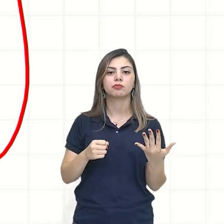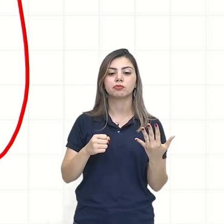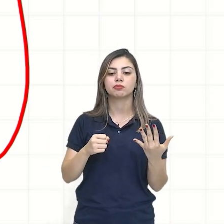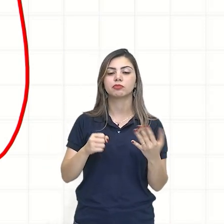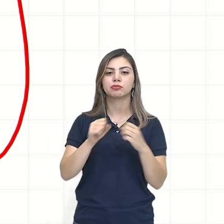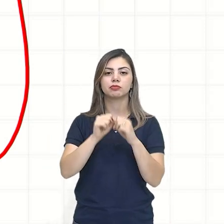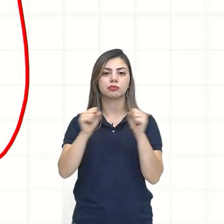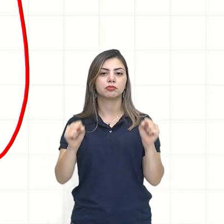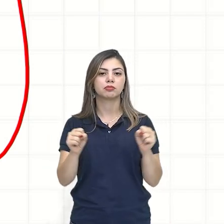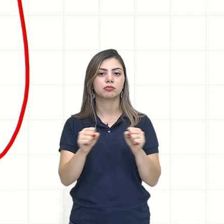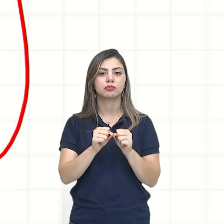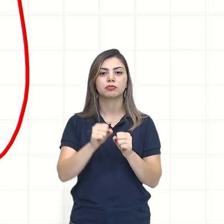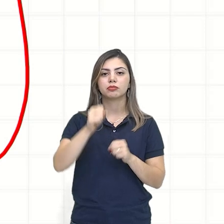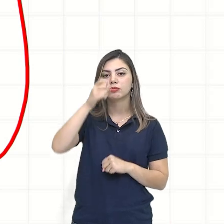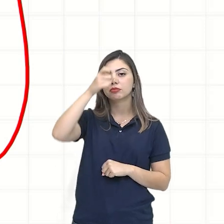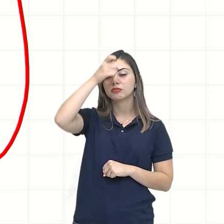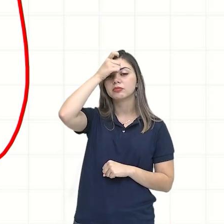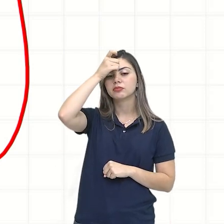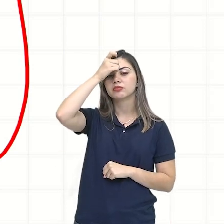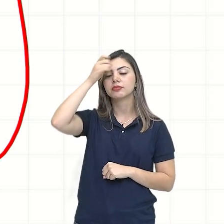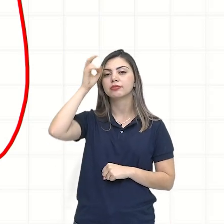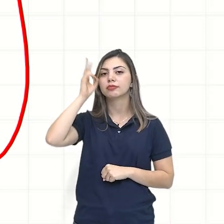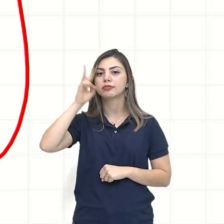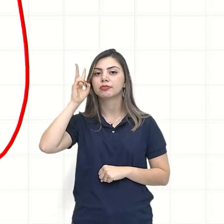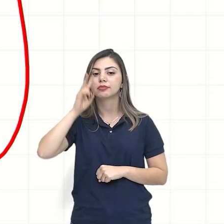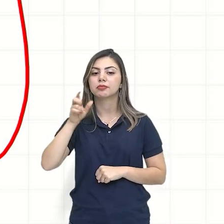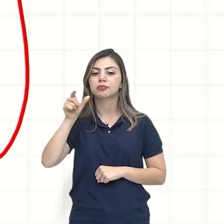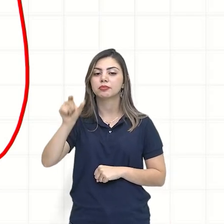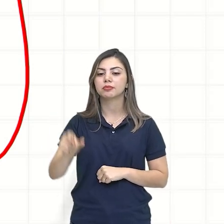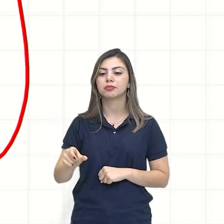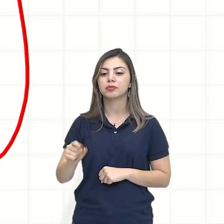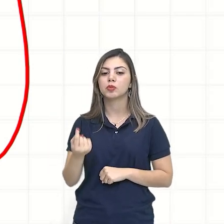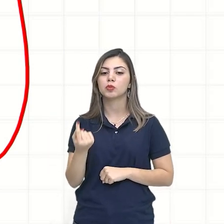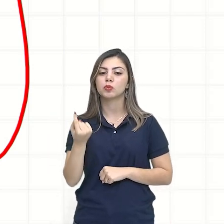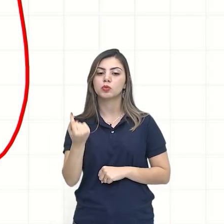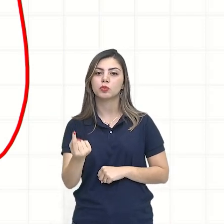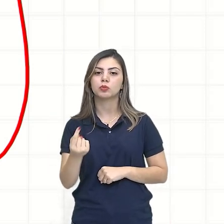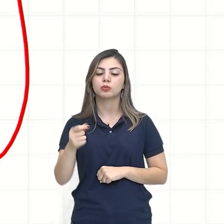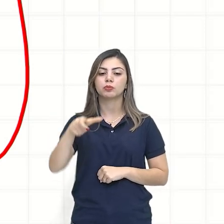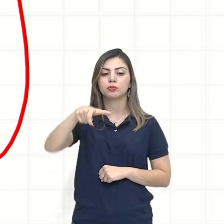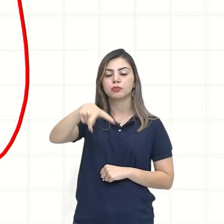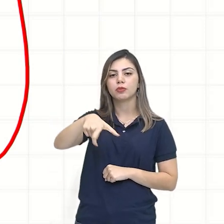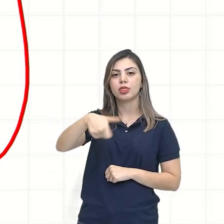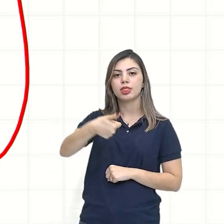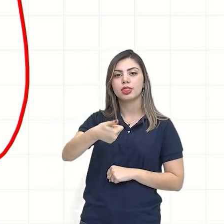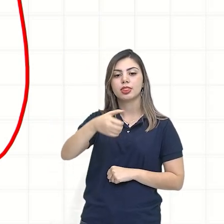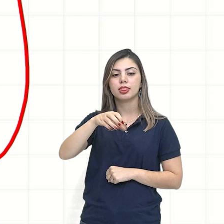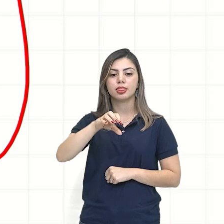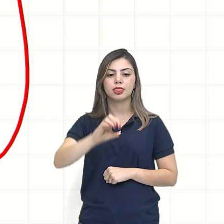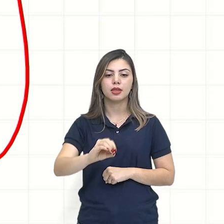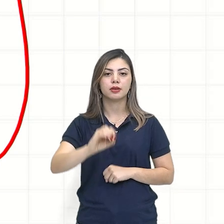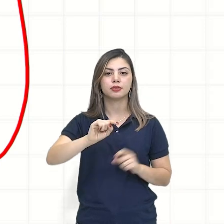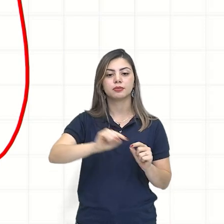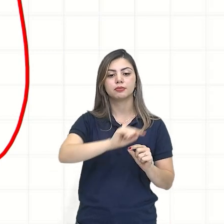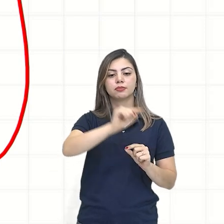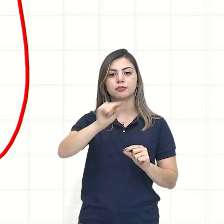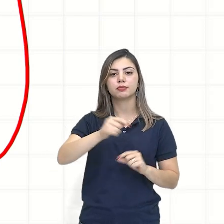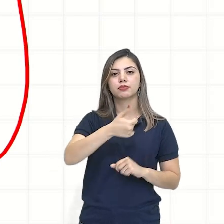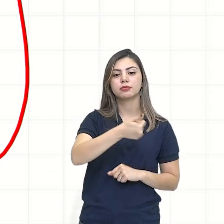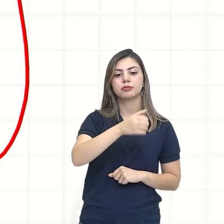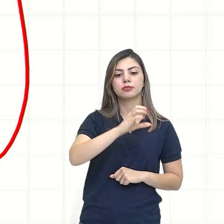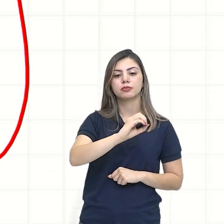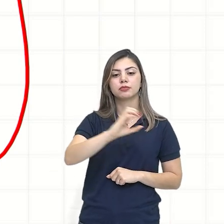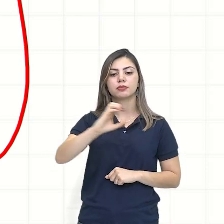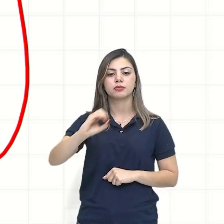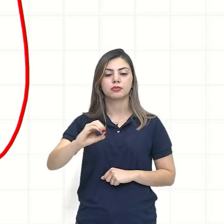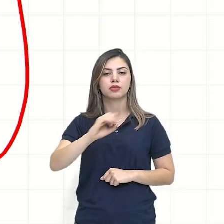gente tem que lembrar aqui, ó, o bastão, né, vale 1, o calcanhar aqui, o osso de calcanhar vale 10, a corda vale